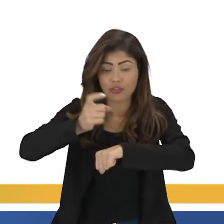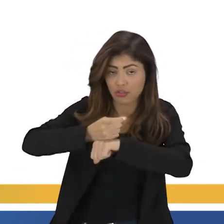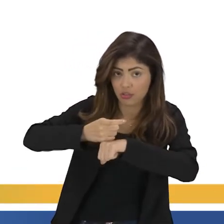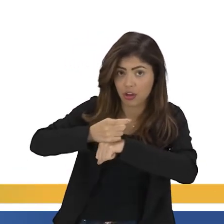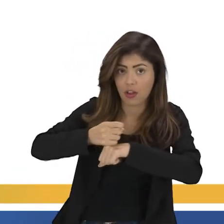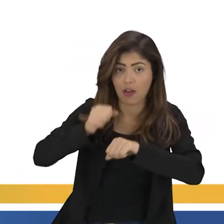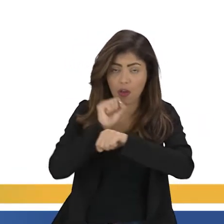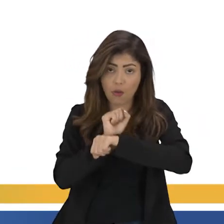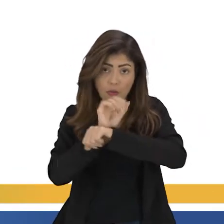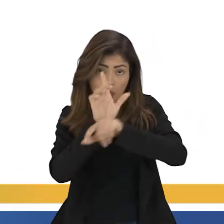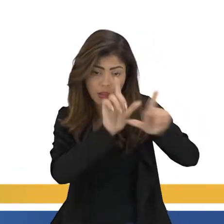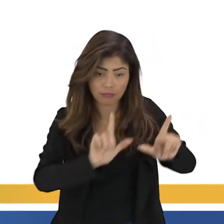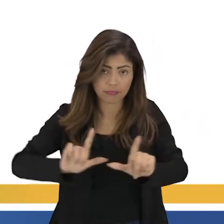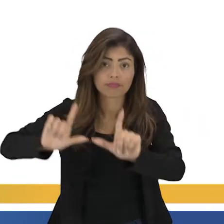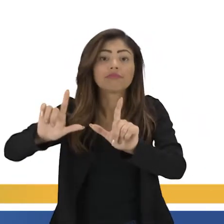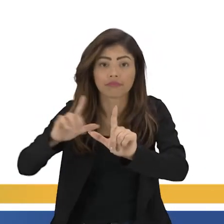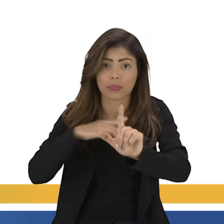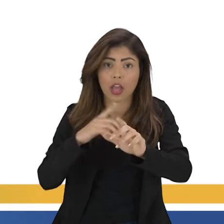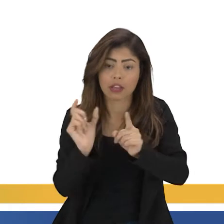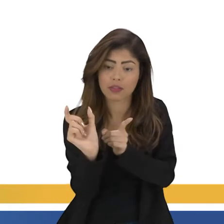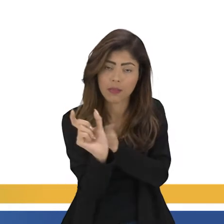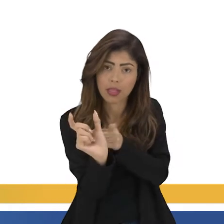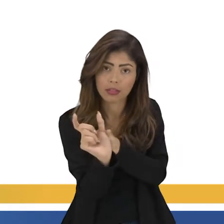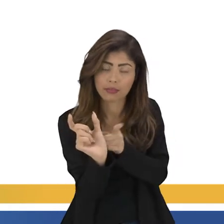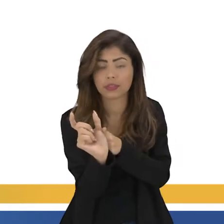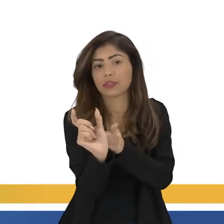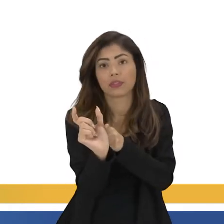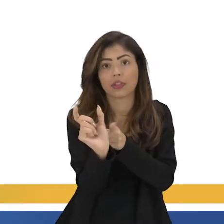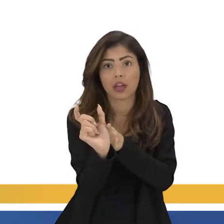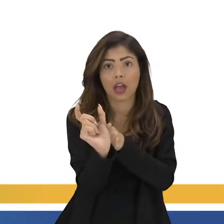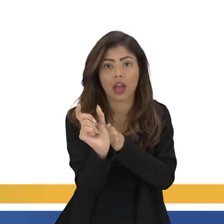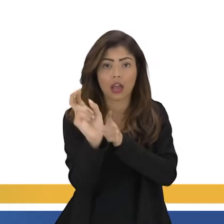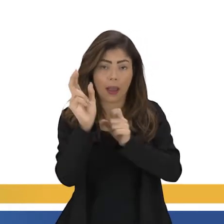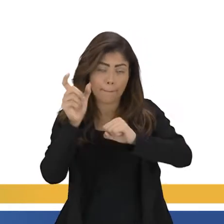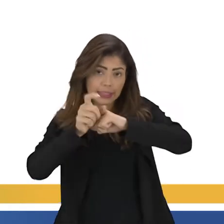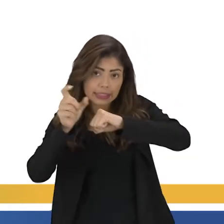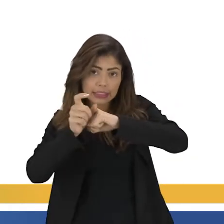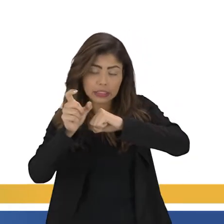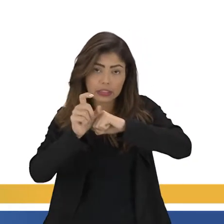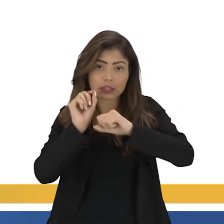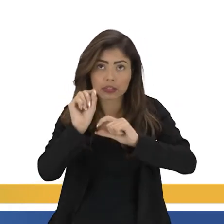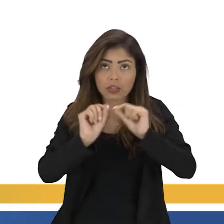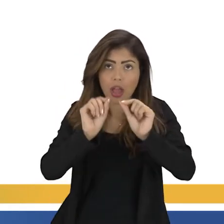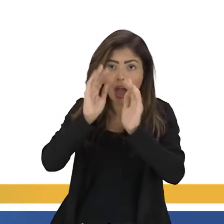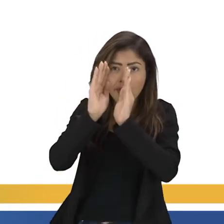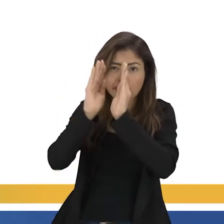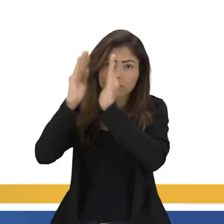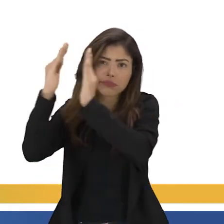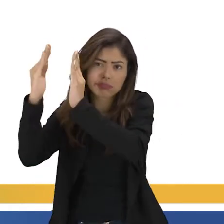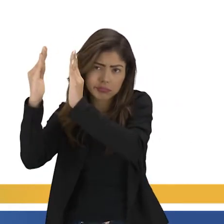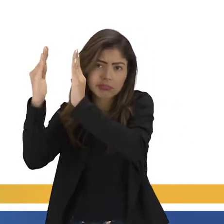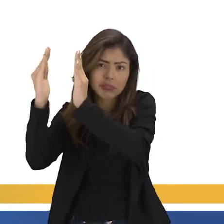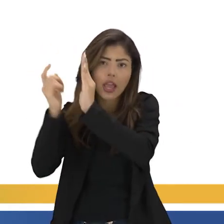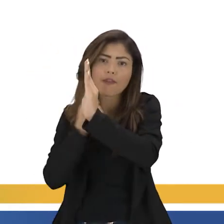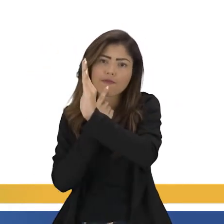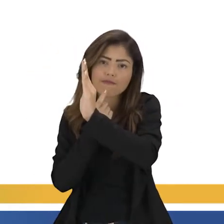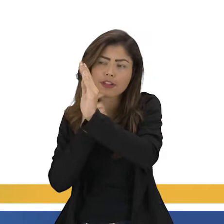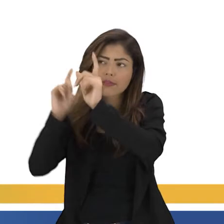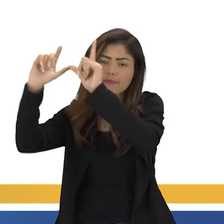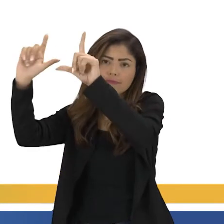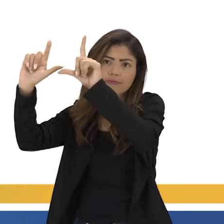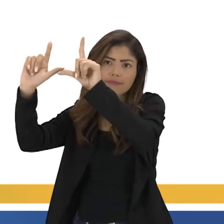slide, as palavras que estão representando os adjetivos estão no cantinho da tela todas em vermelho,